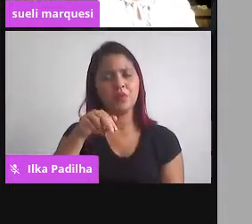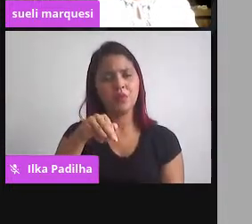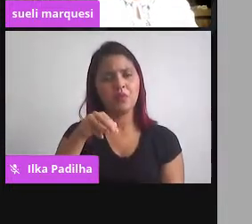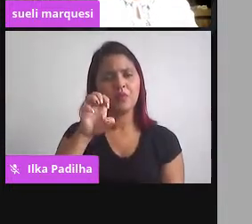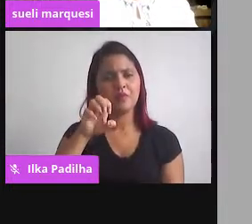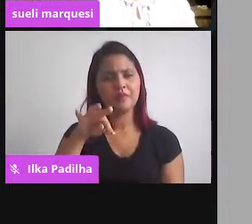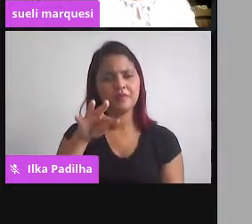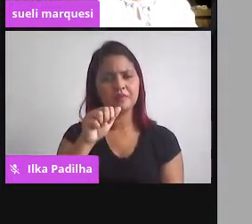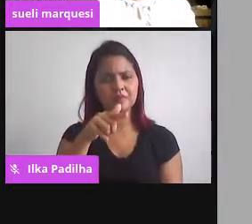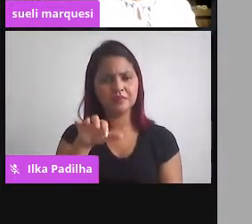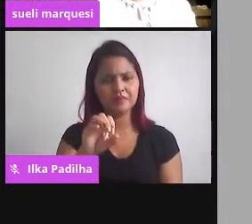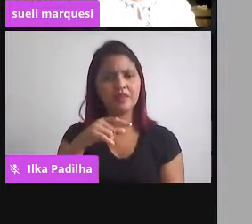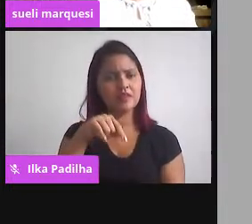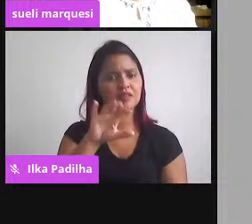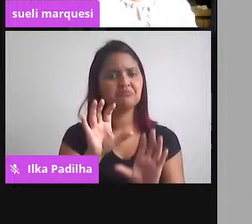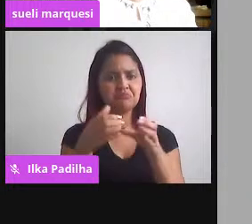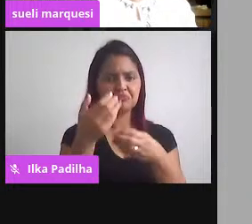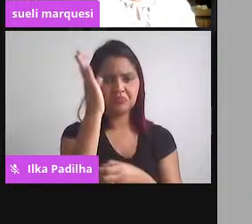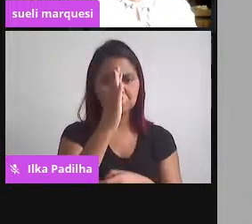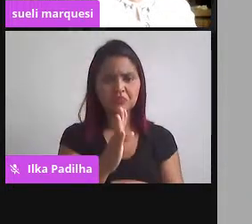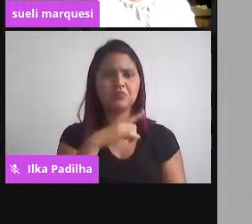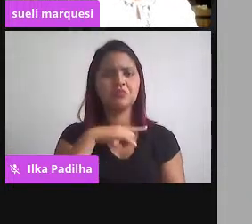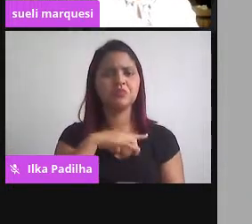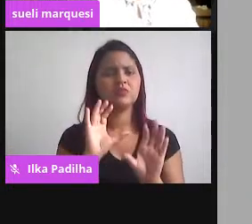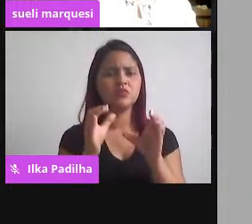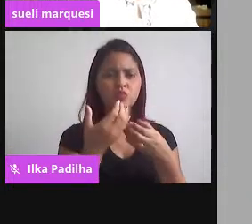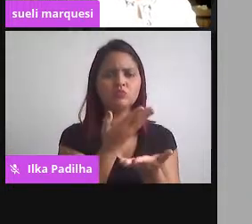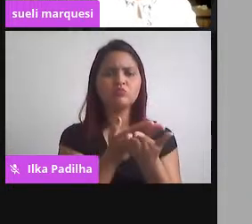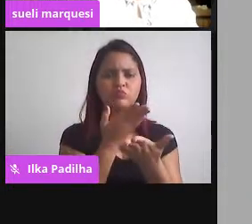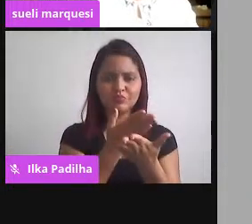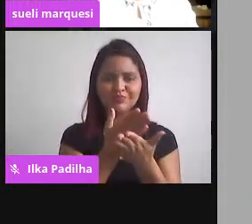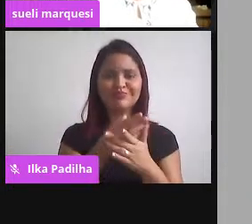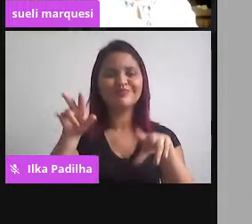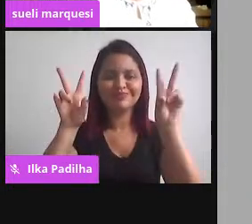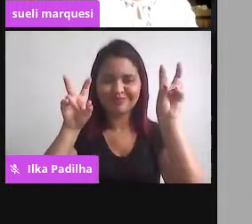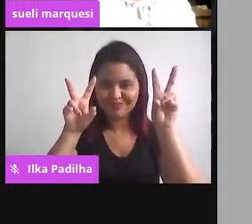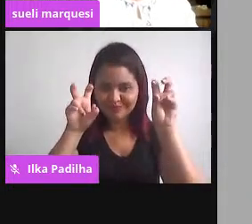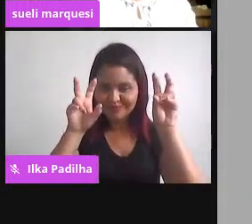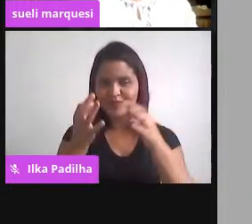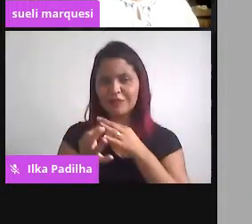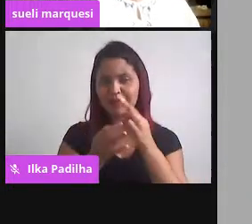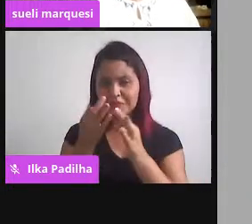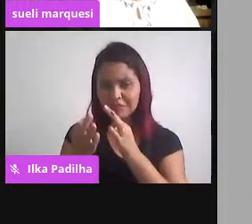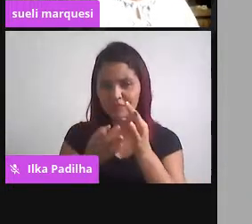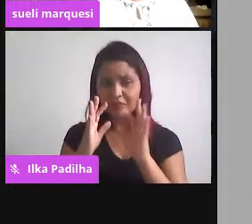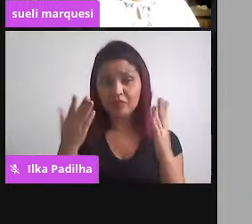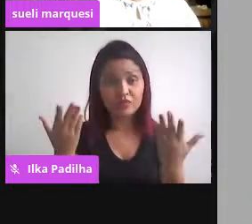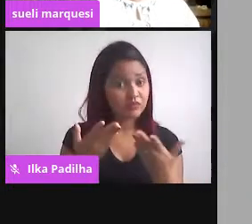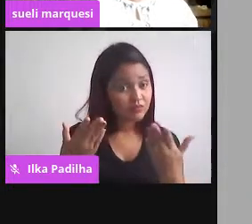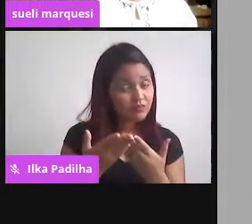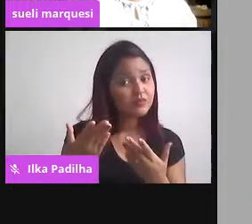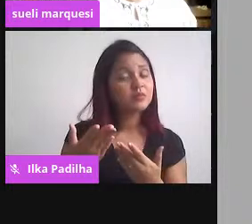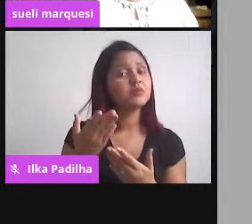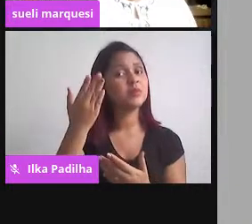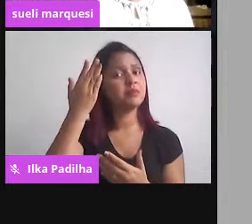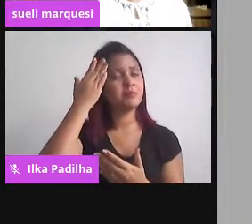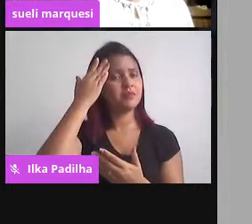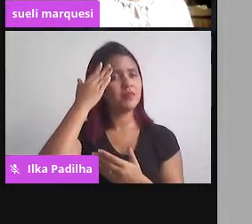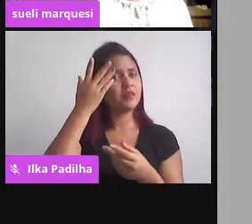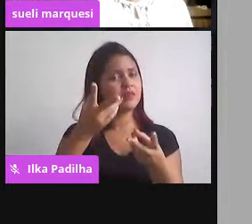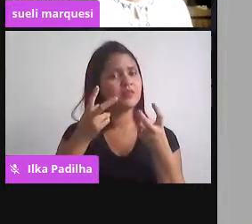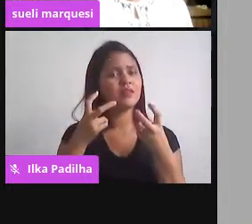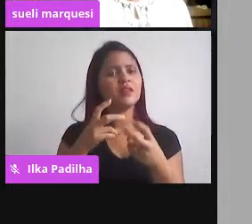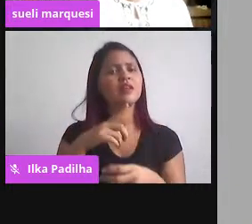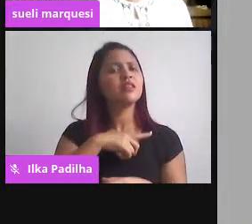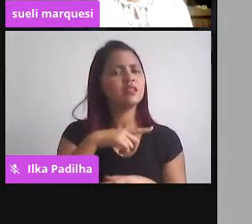temos grupos estudando também a argumentação, né? E hoje nós entendemos que todo texto ele tem uma